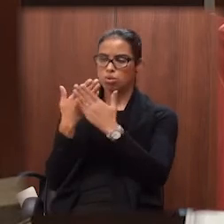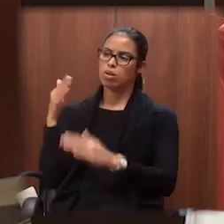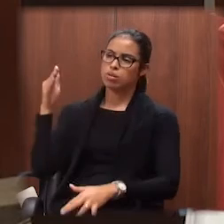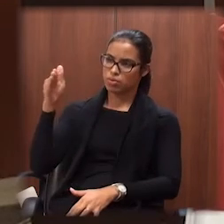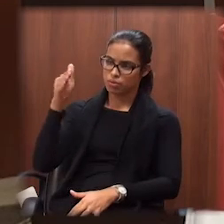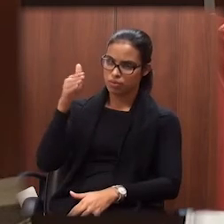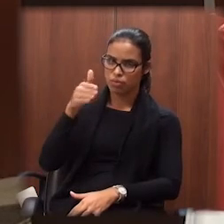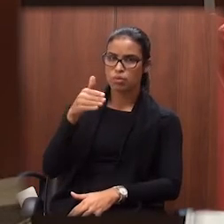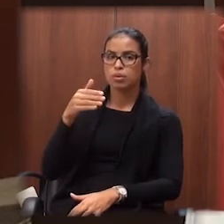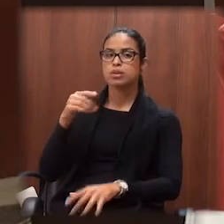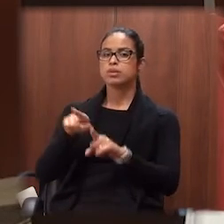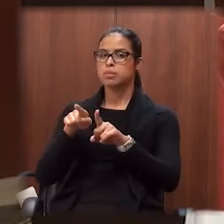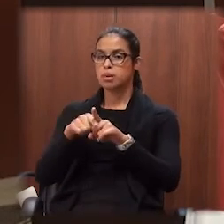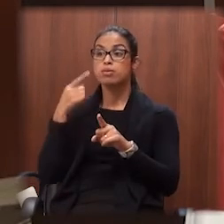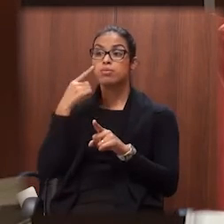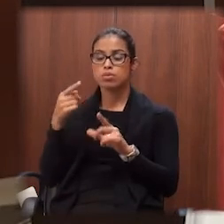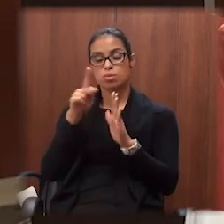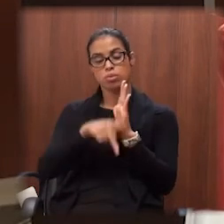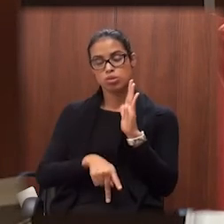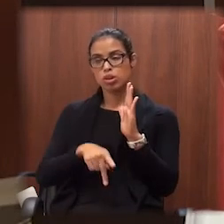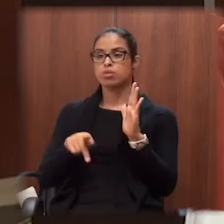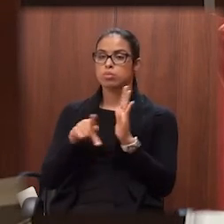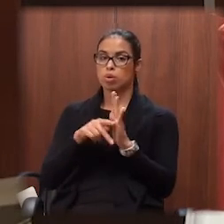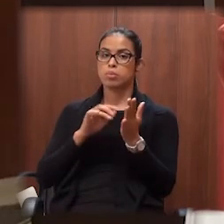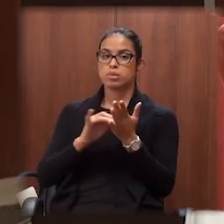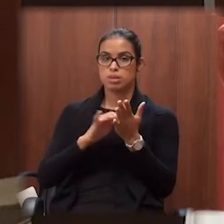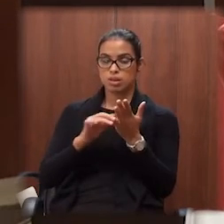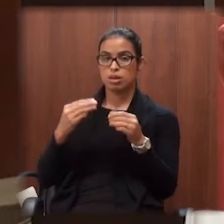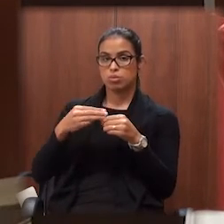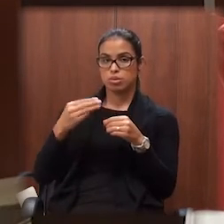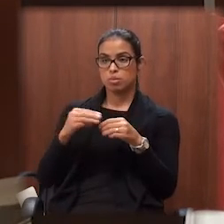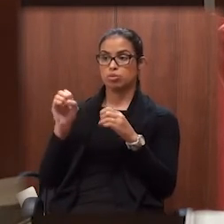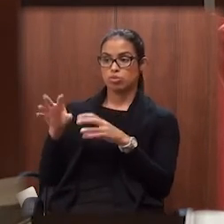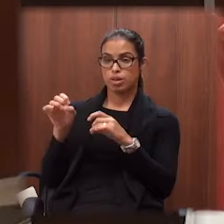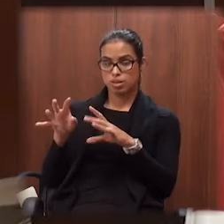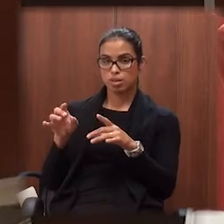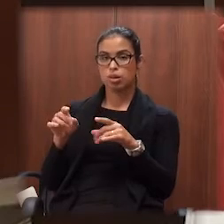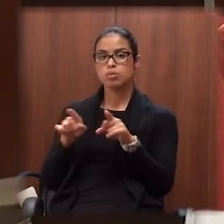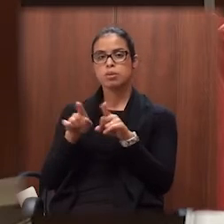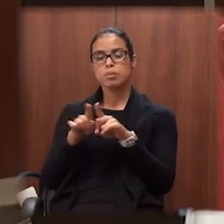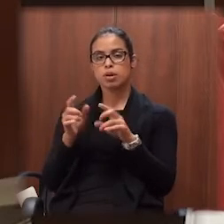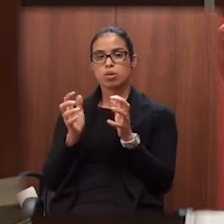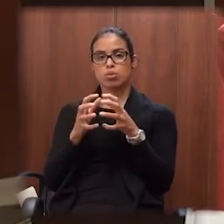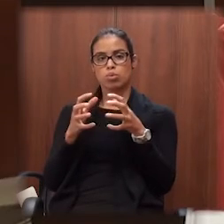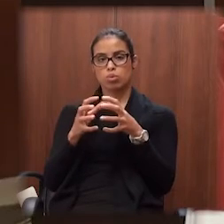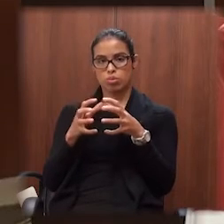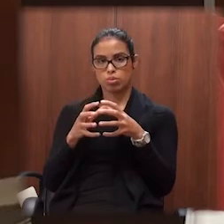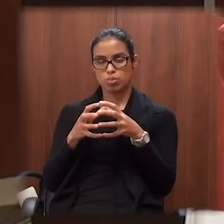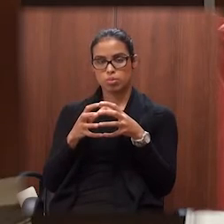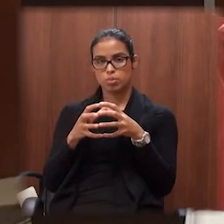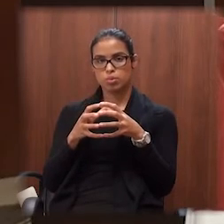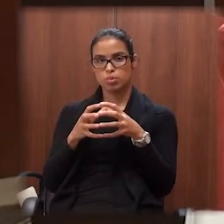com vários projetos da Secretaria Municipal de Educação, de entidades como